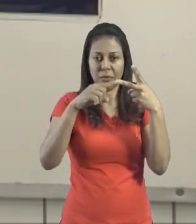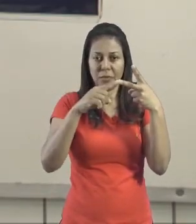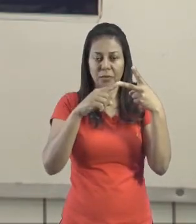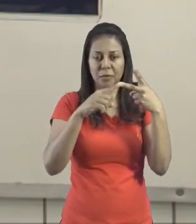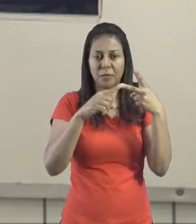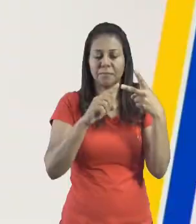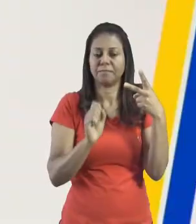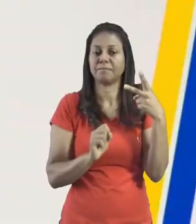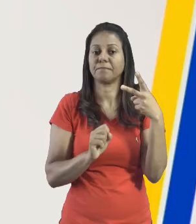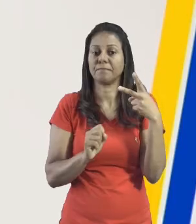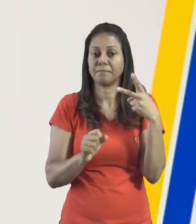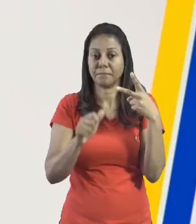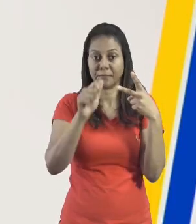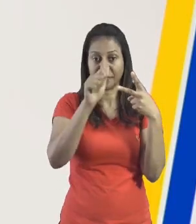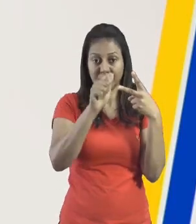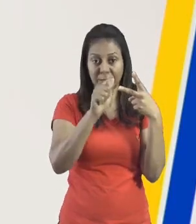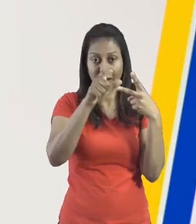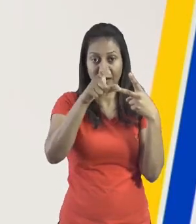desse tipo aí, ó, ax²